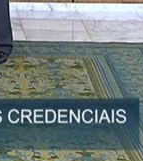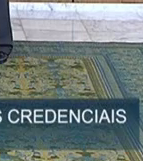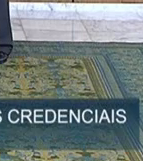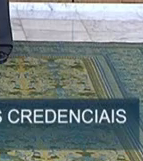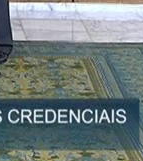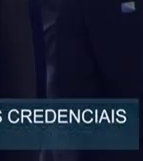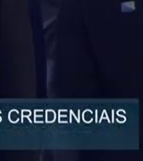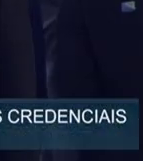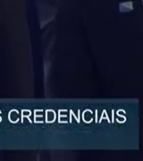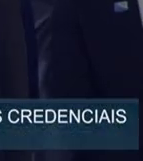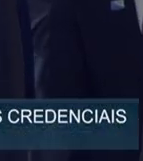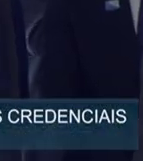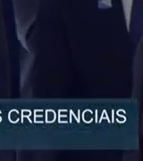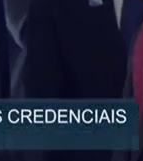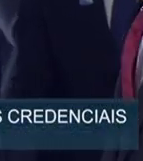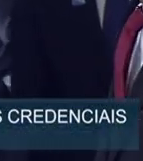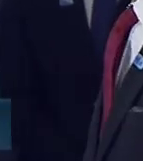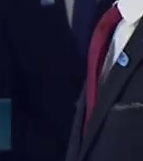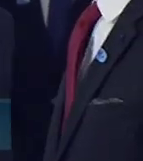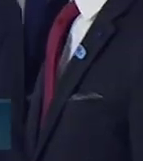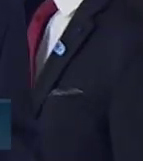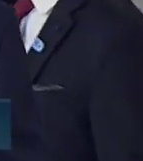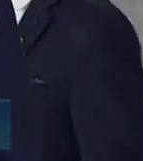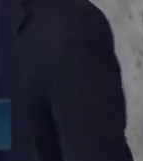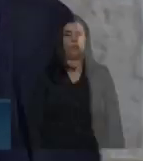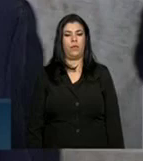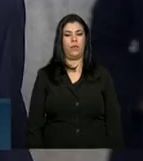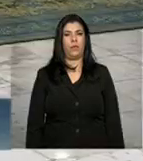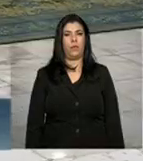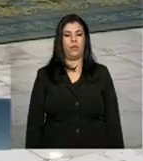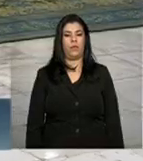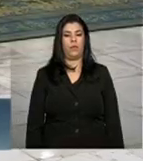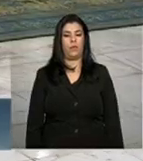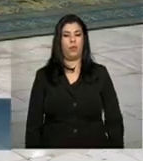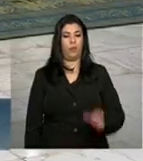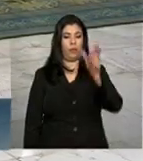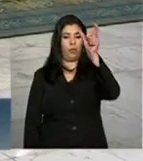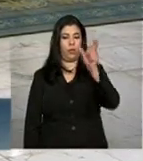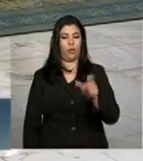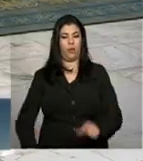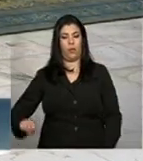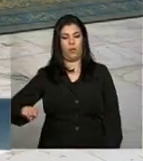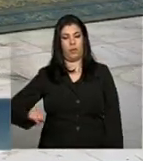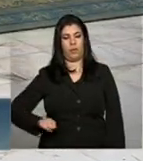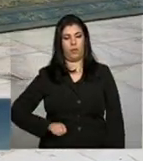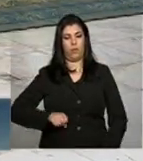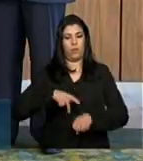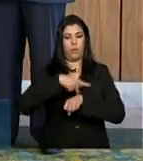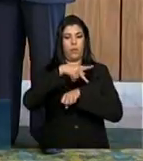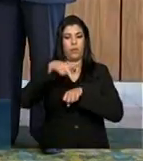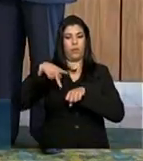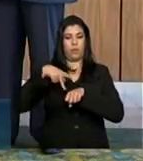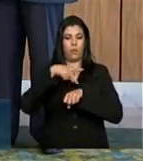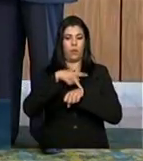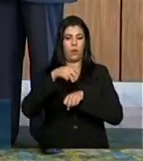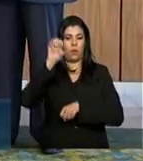O embaixador do Reino dos Países Baixos, Johannes Petrus Maria Peters.